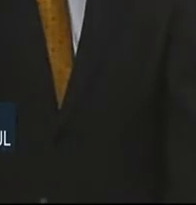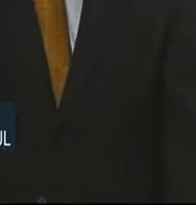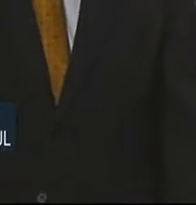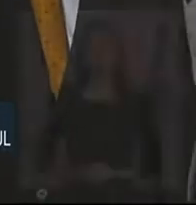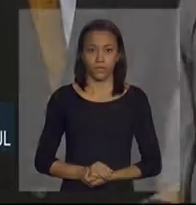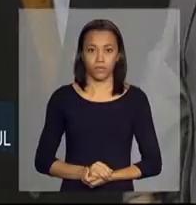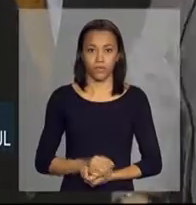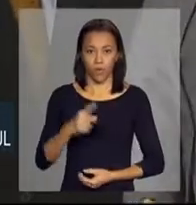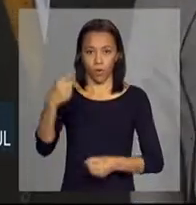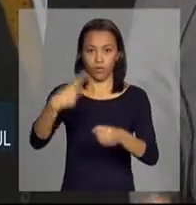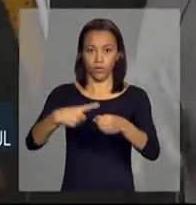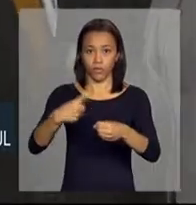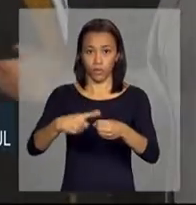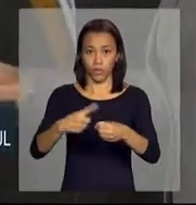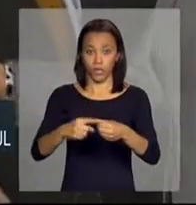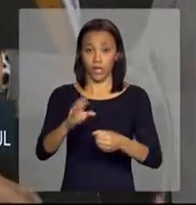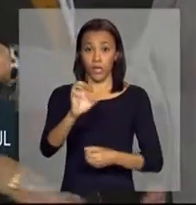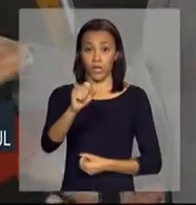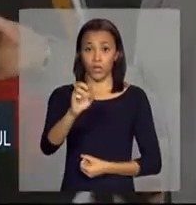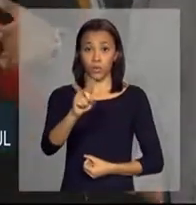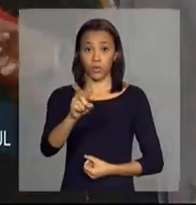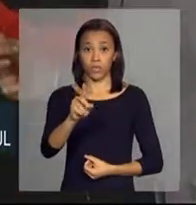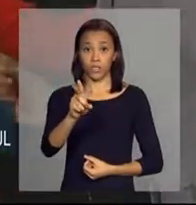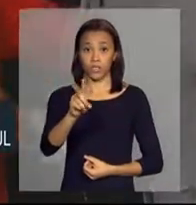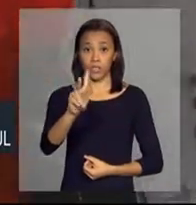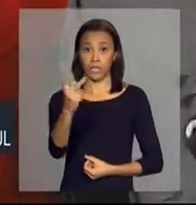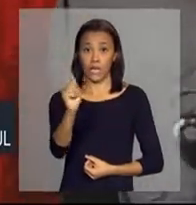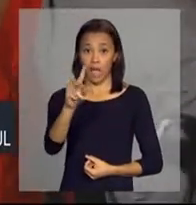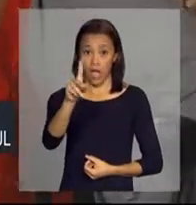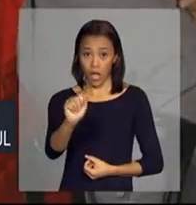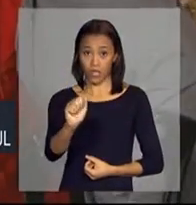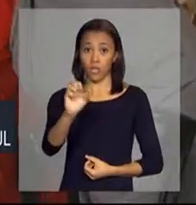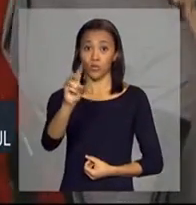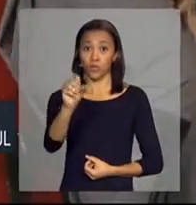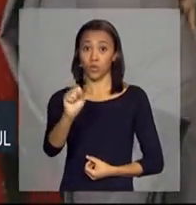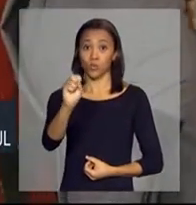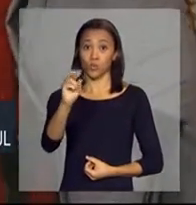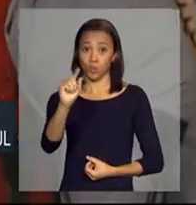Encruzilhada do Sul, prefeita Laís de Souza Crucer.